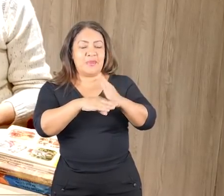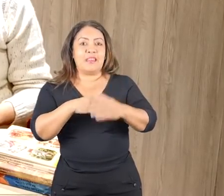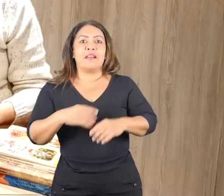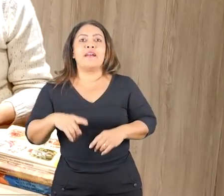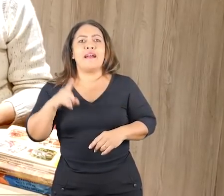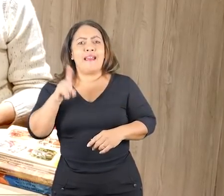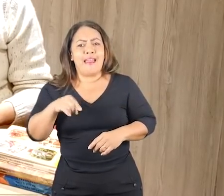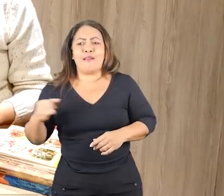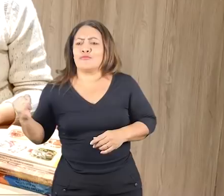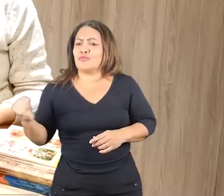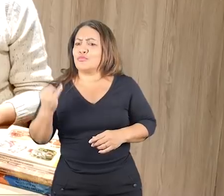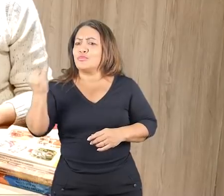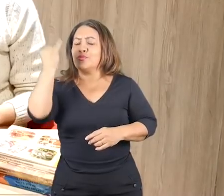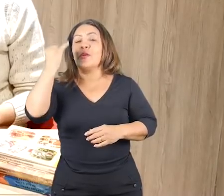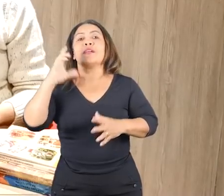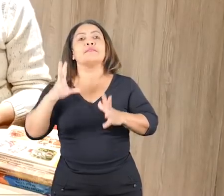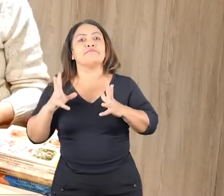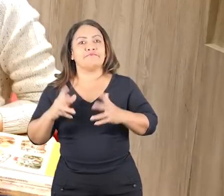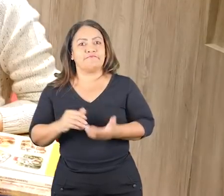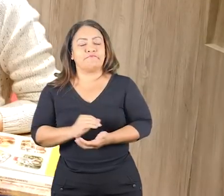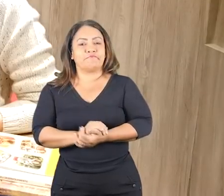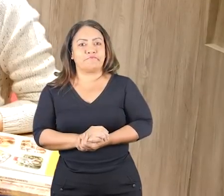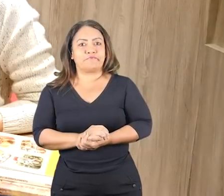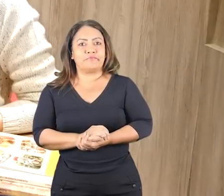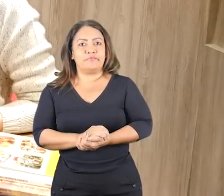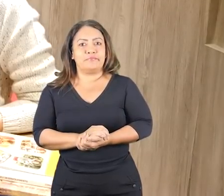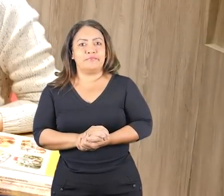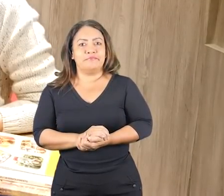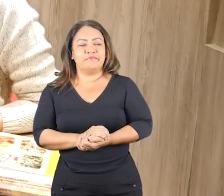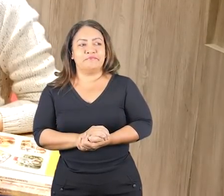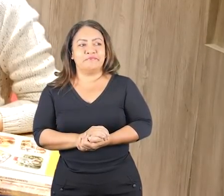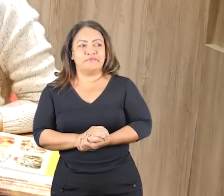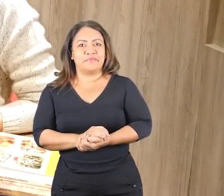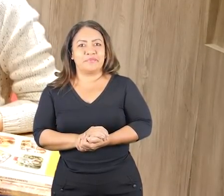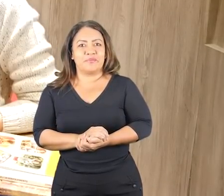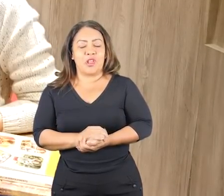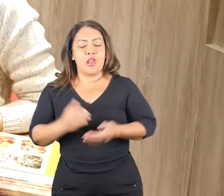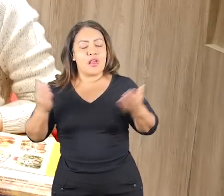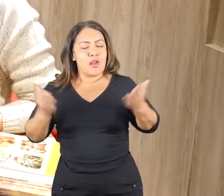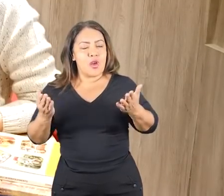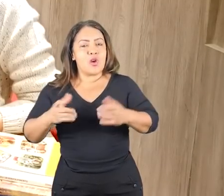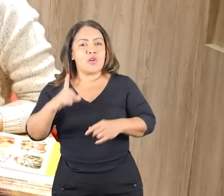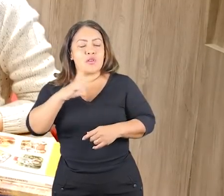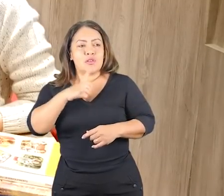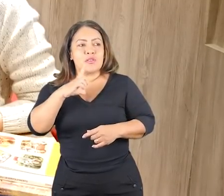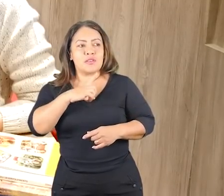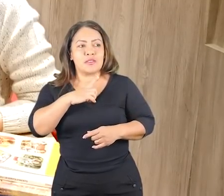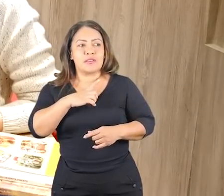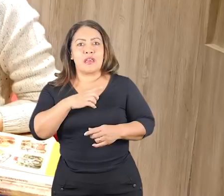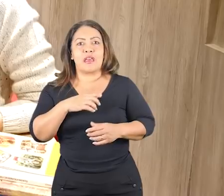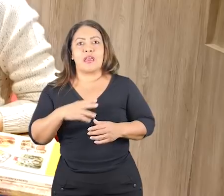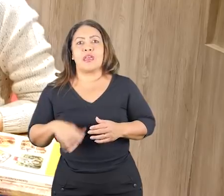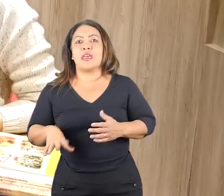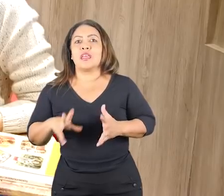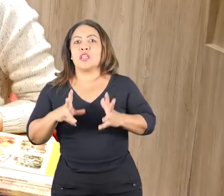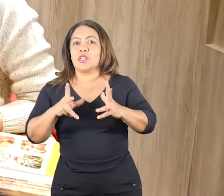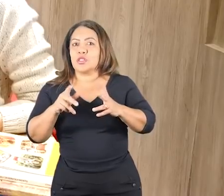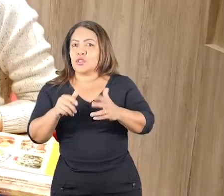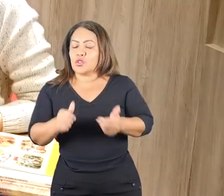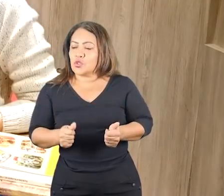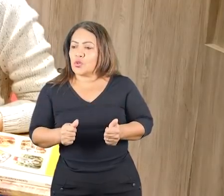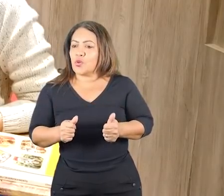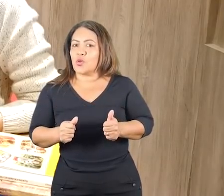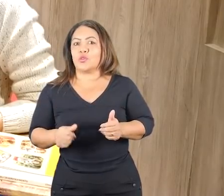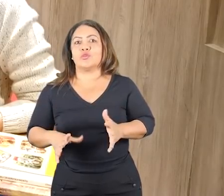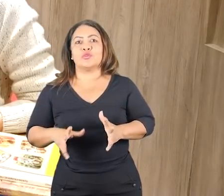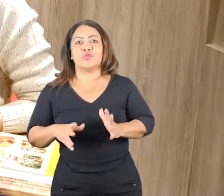serem garantidos. Hoje a gente tem em mente, né, dentro desse contexto,